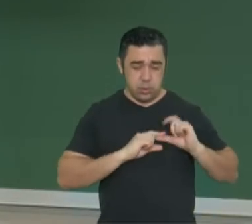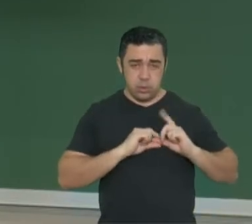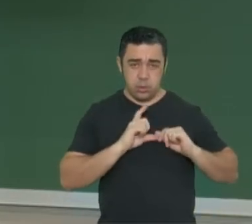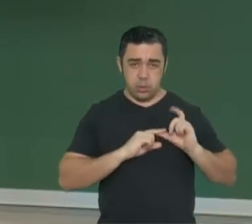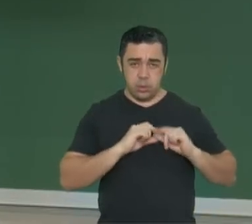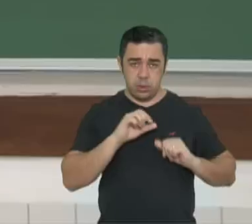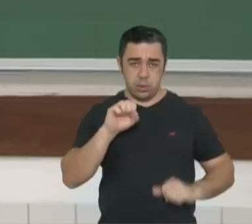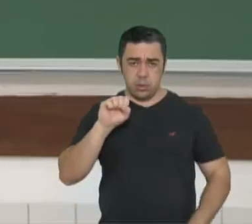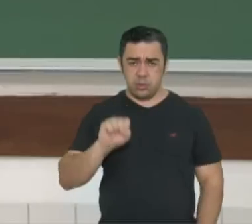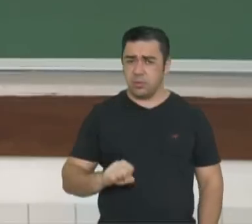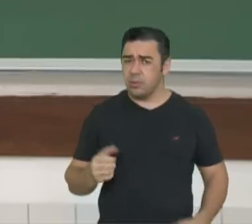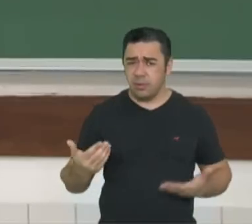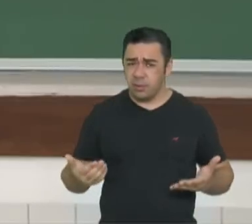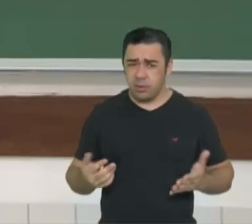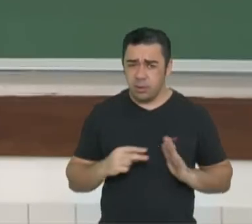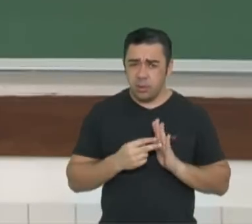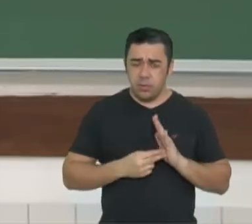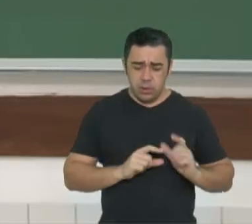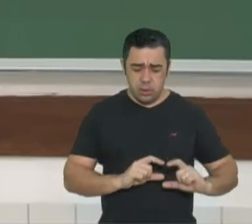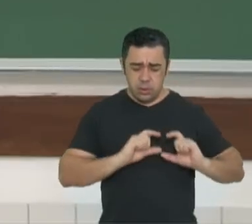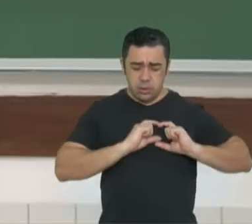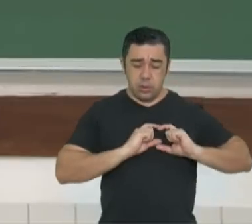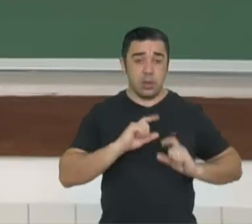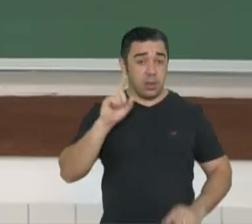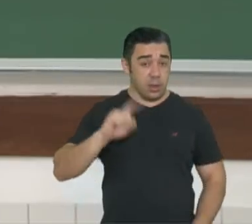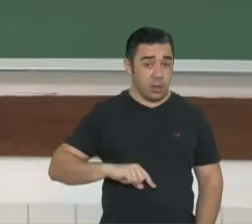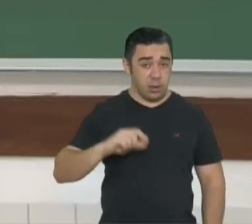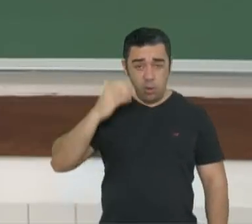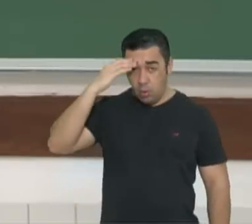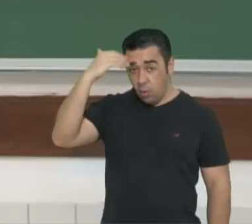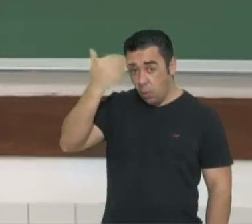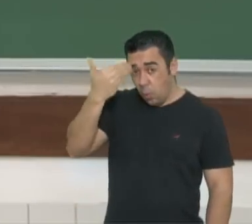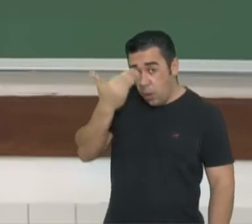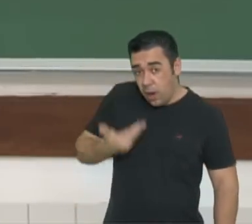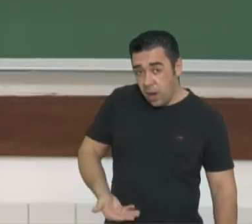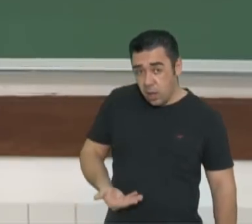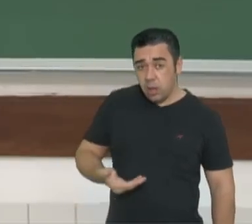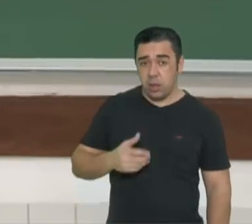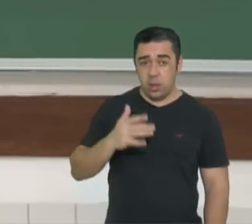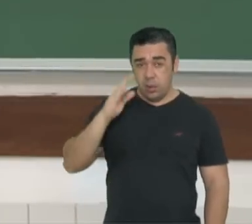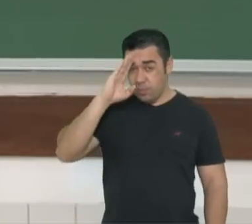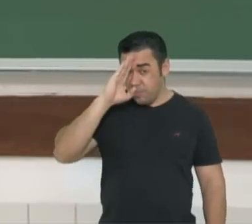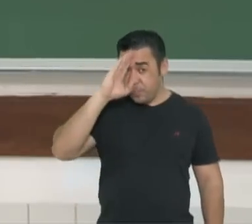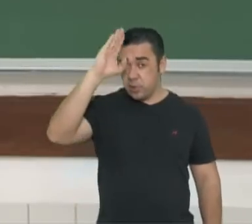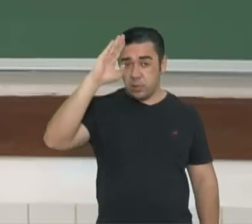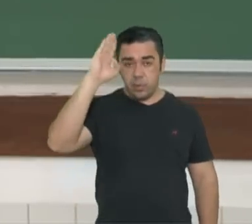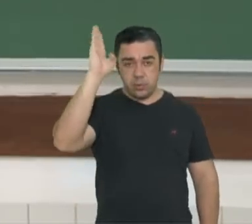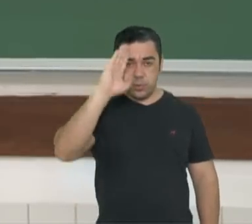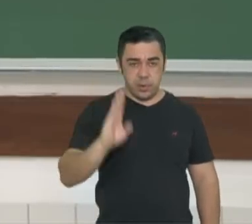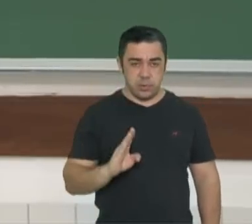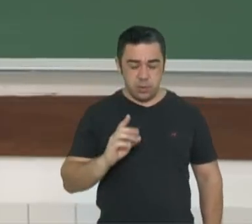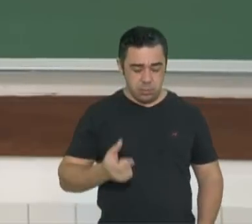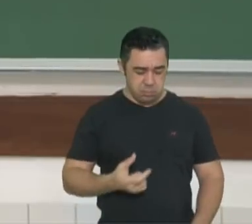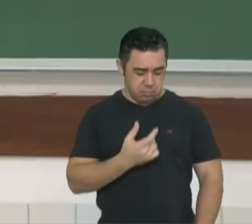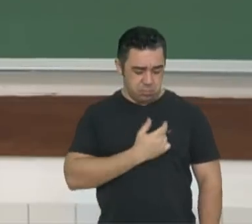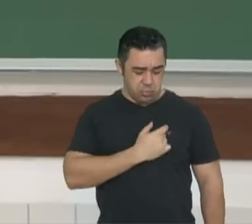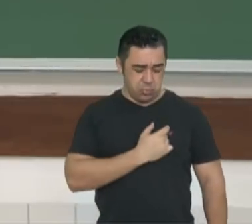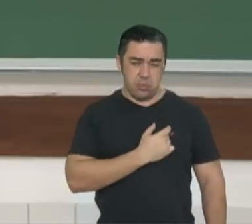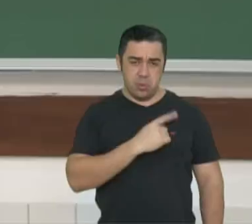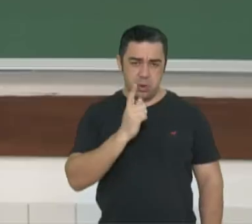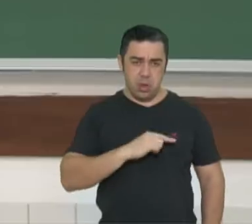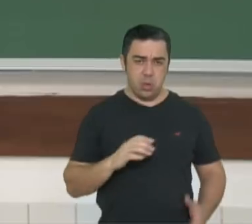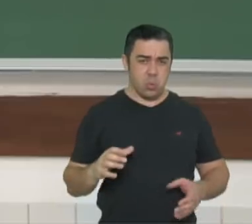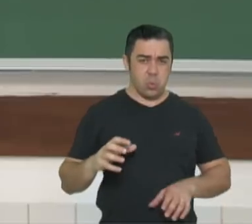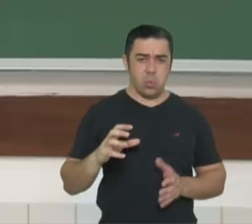Sul. Que medalha é essa? É a maior honraria de mérito no Brasil, a Medalha da Ordem do Cruzeiro do